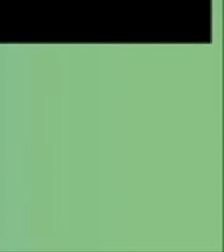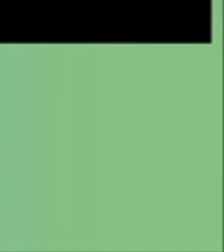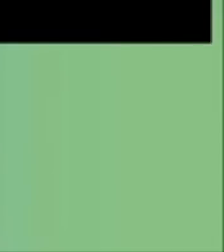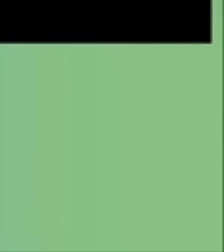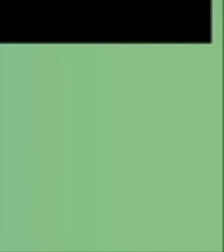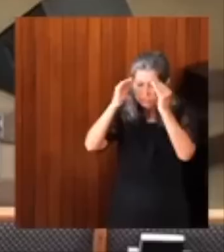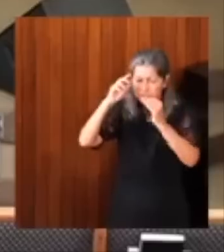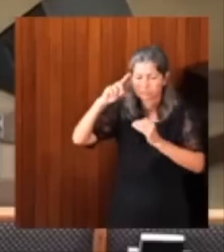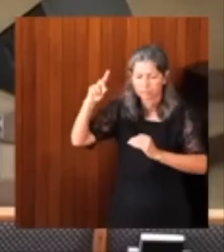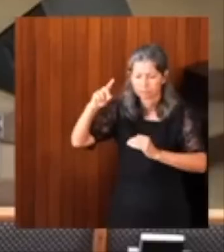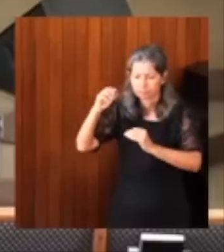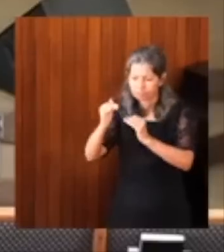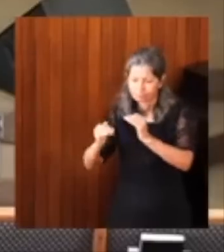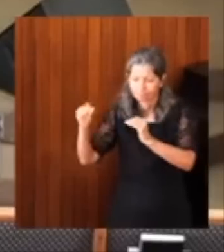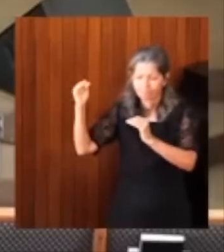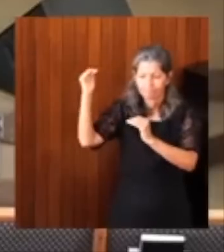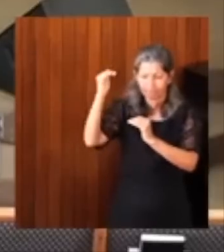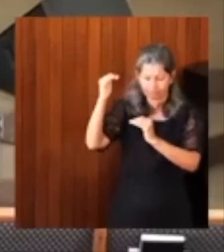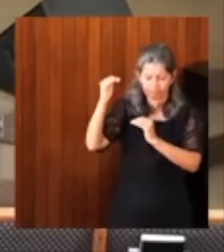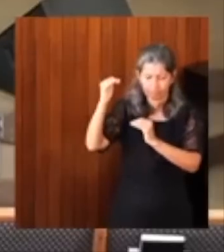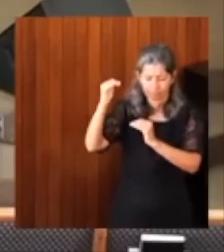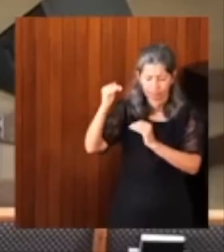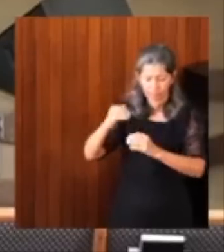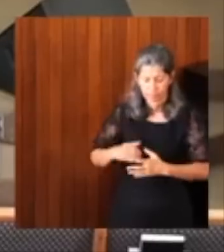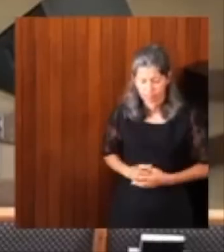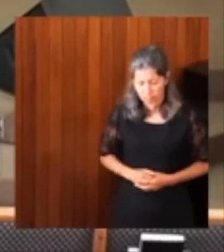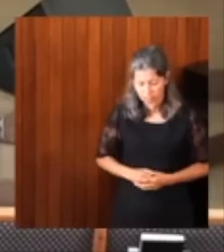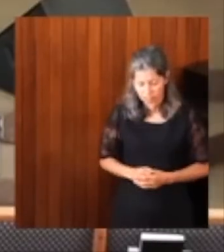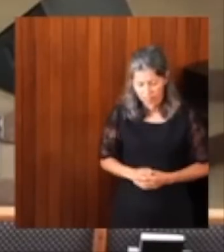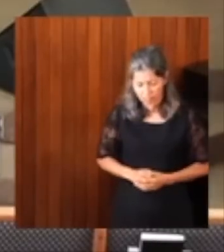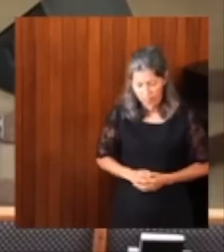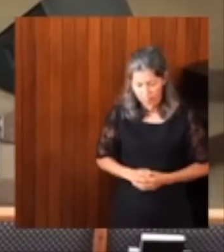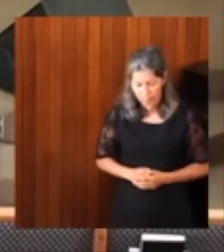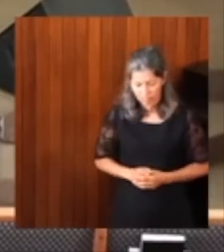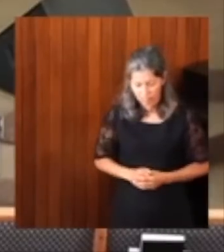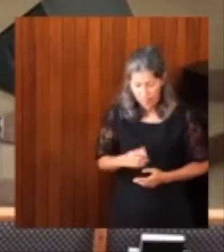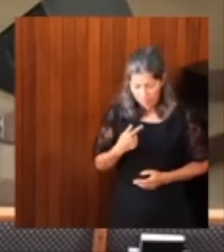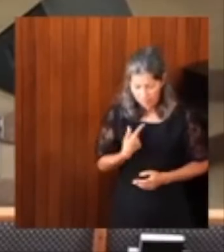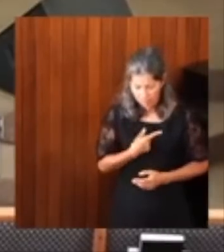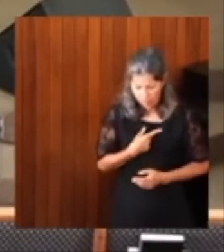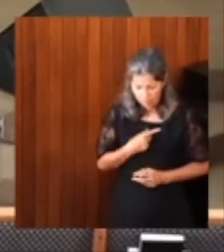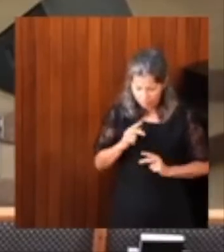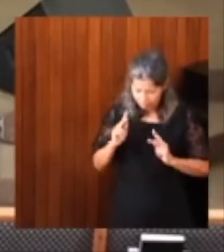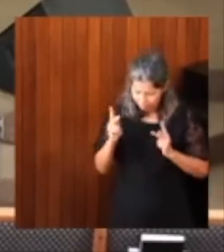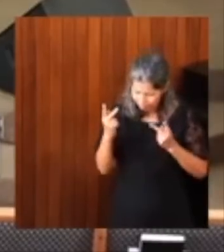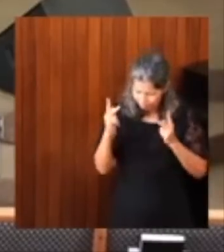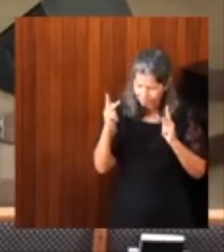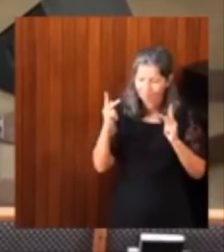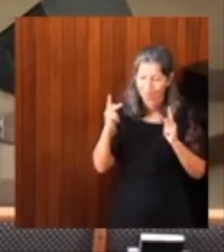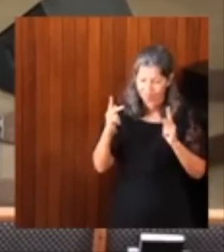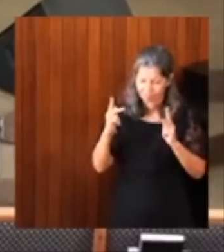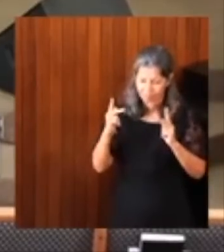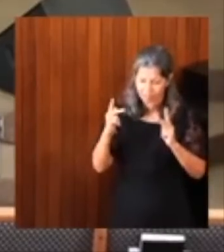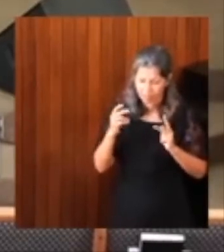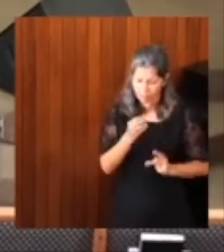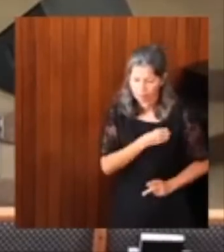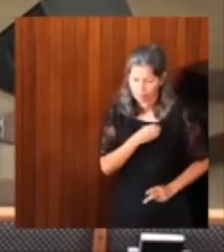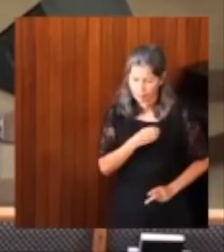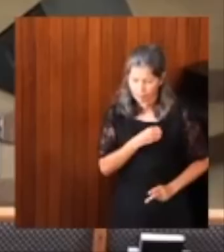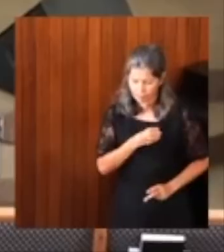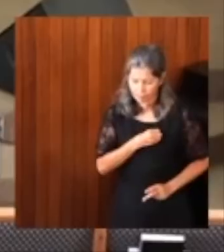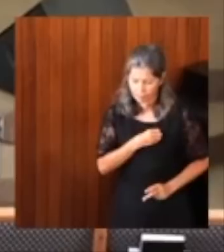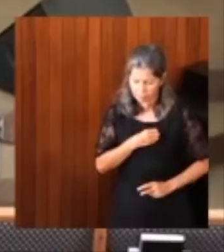acima de tudo, o Cordeiro de Deus que tira o pecado do mundo. E assim seremos vitoriosos contra o pecado, contra